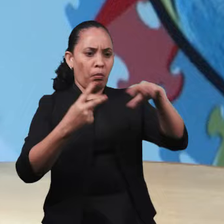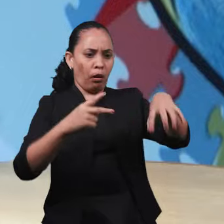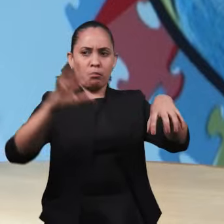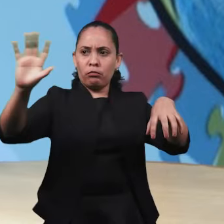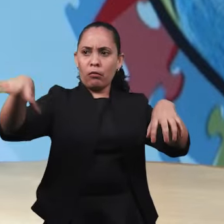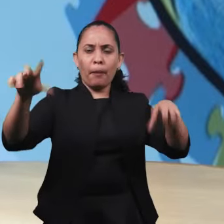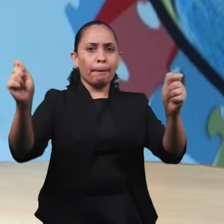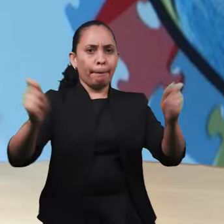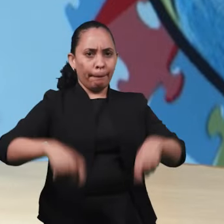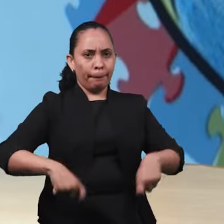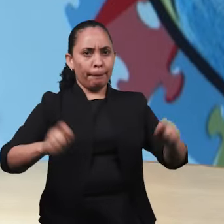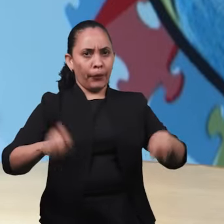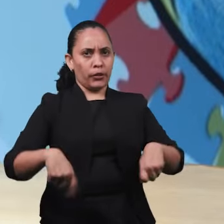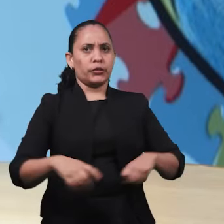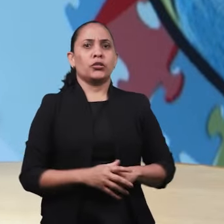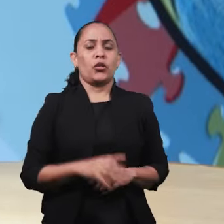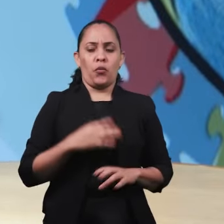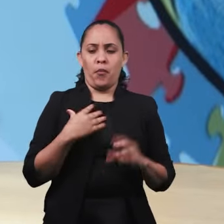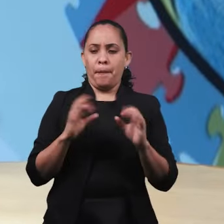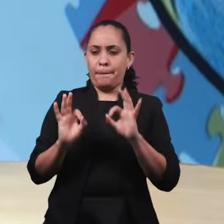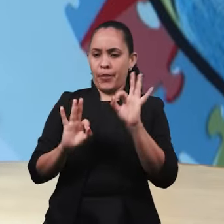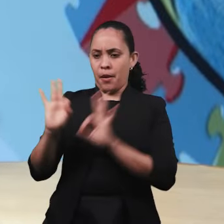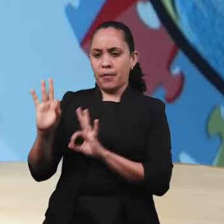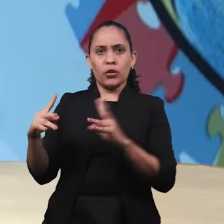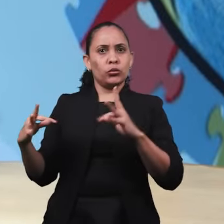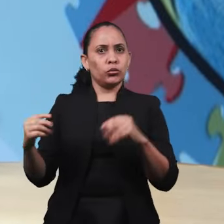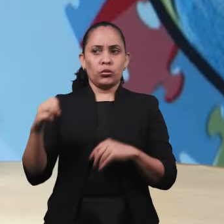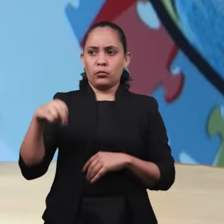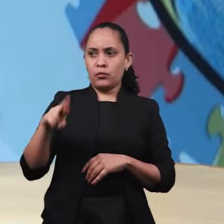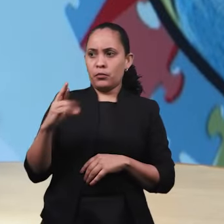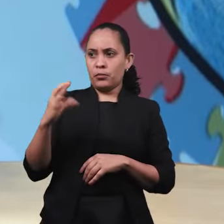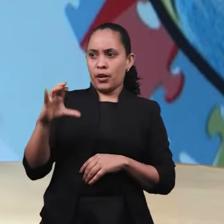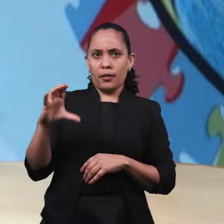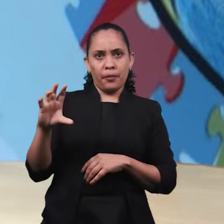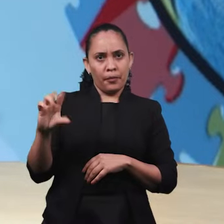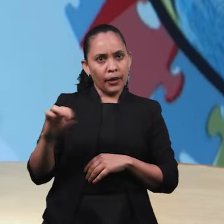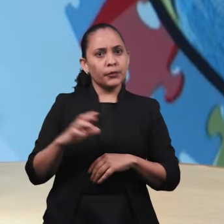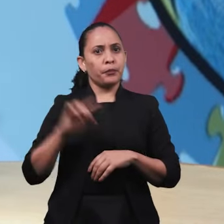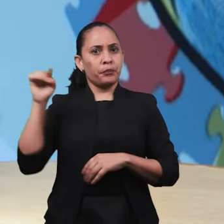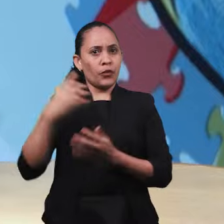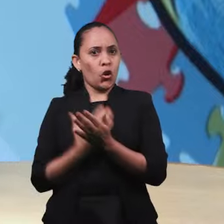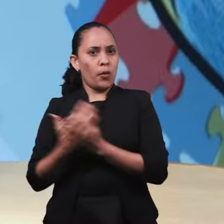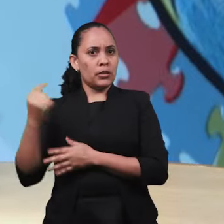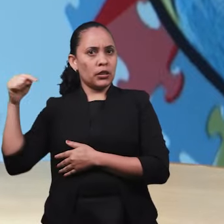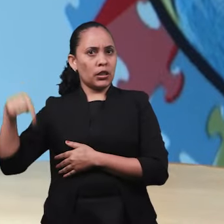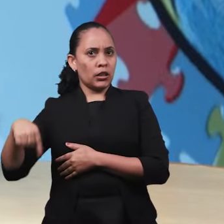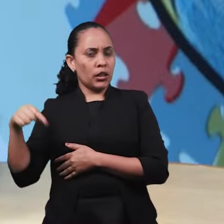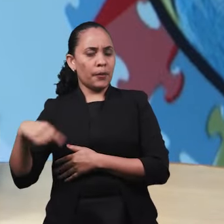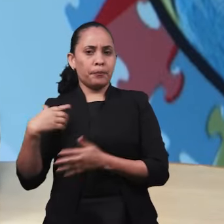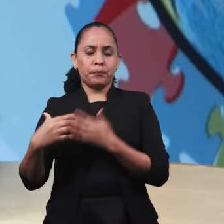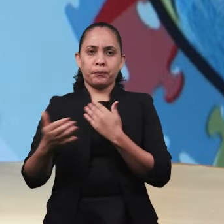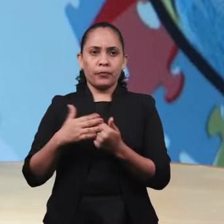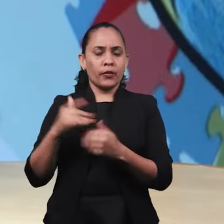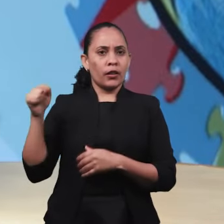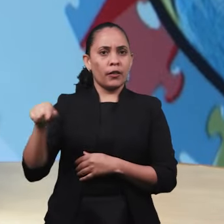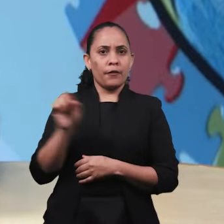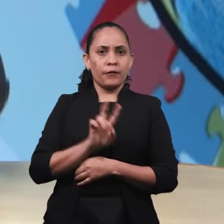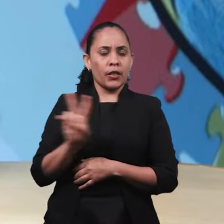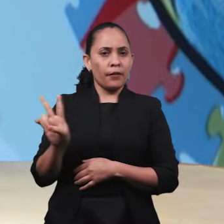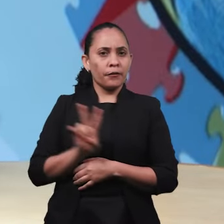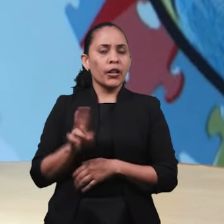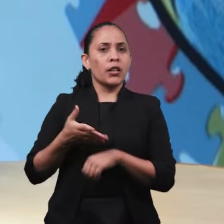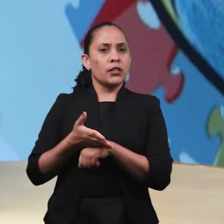cada município. E aí nós vamos então preparar tudo para março, quando estiver começando aqui no Espírito Santo, seja em Cariacica,